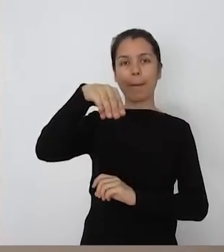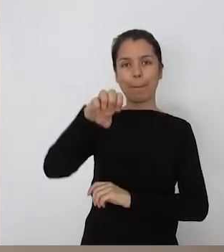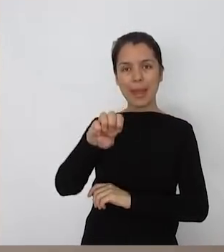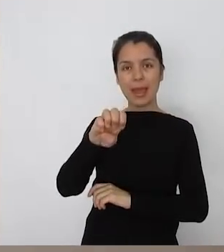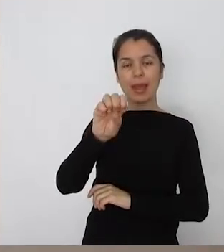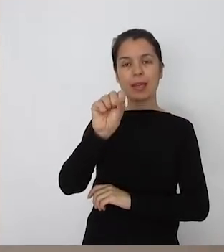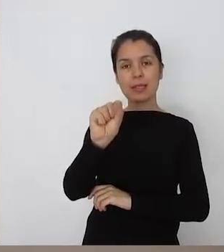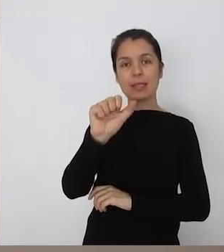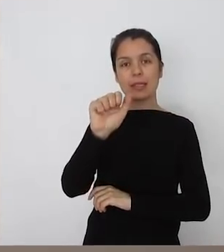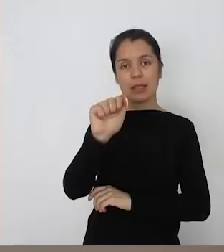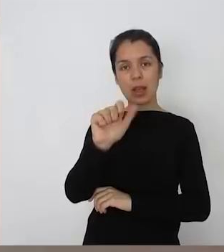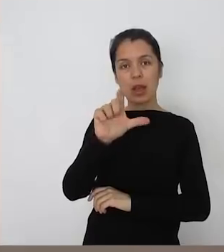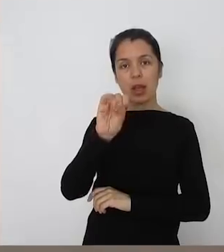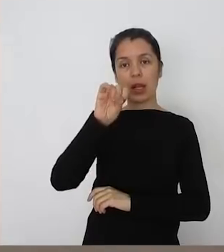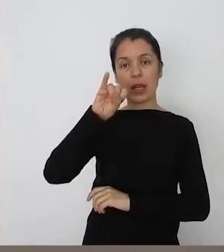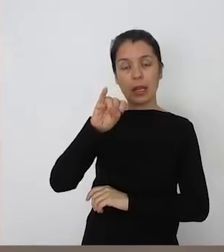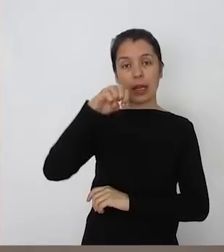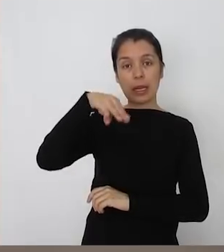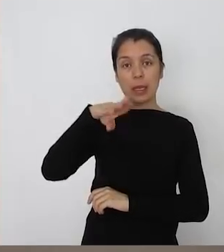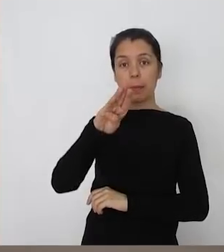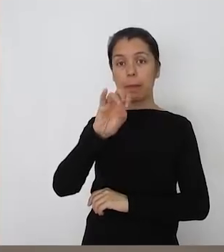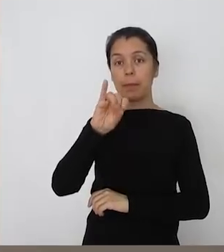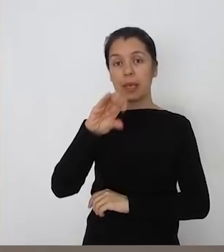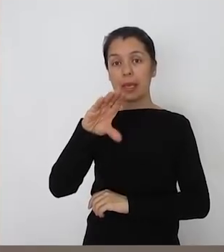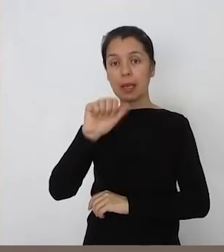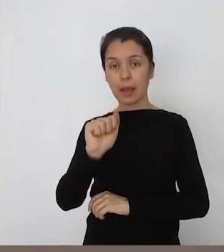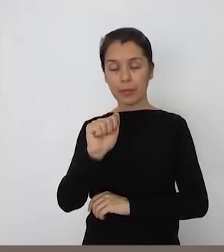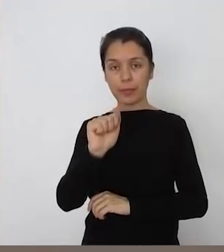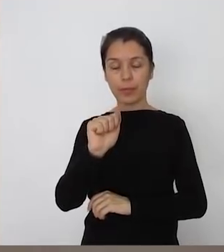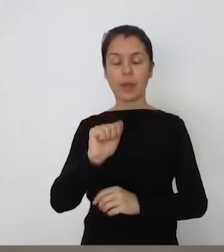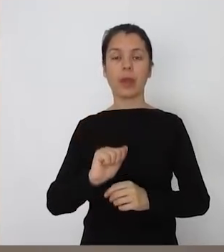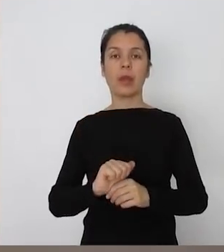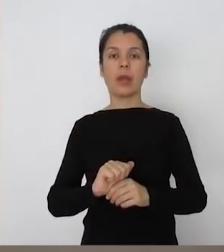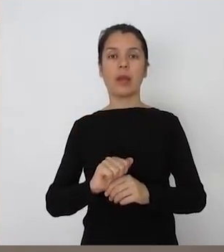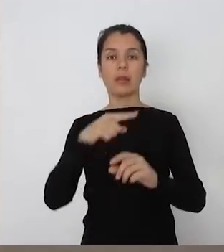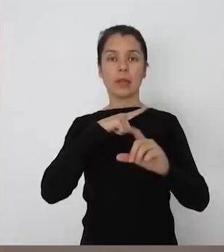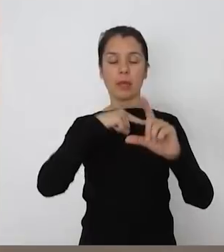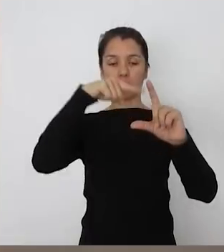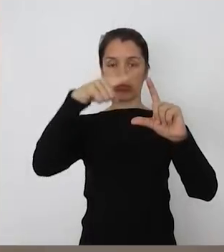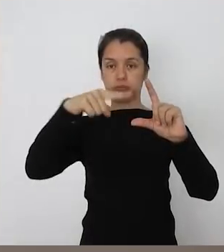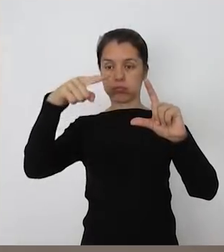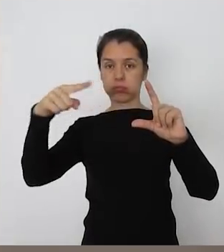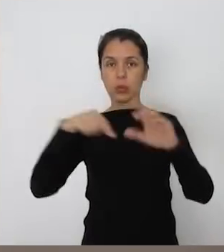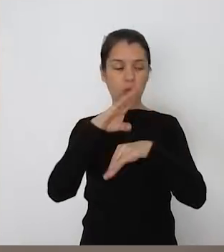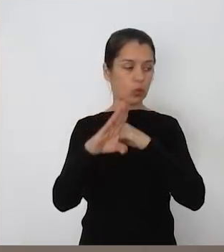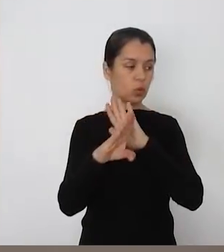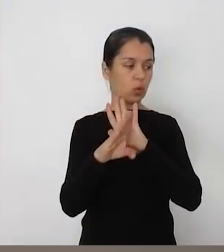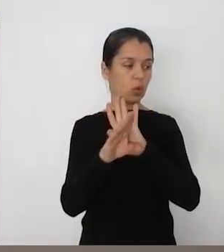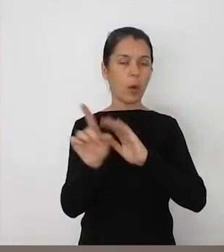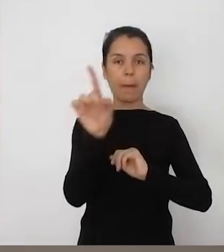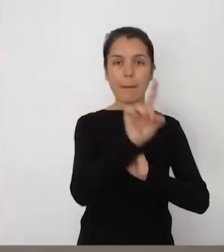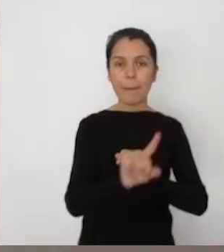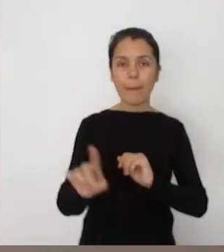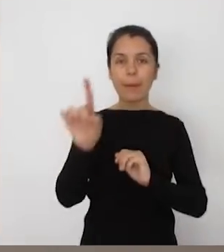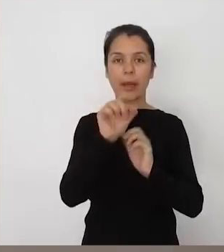via mesocortical. A via mesocortical, ela está aqui, ó. É bem fácil de se entender. Ela está aqui também desde a área tegmental